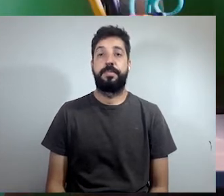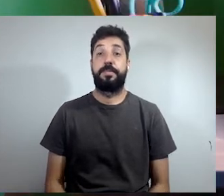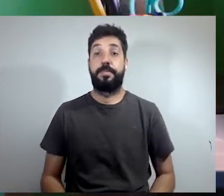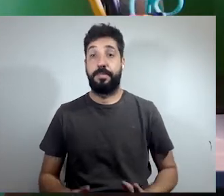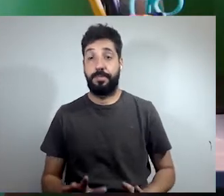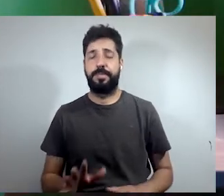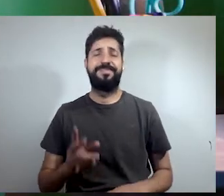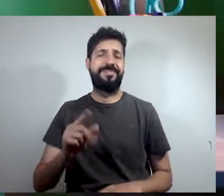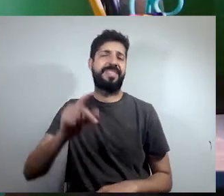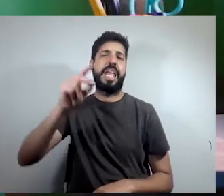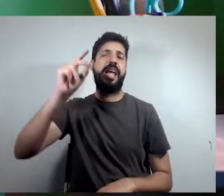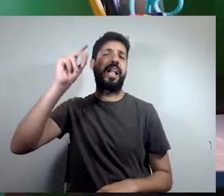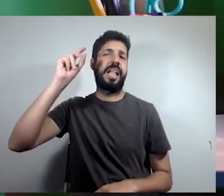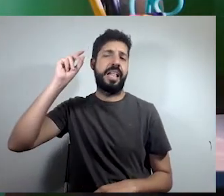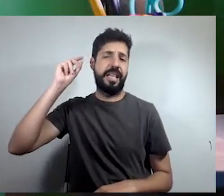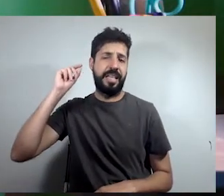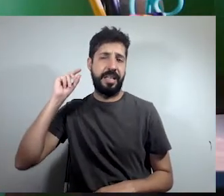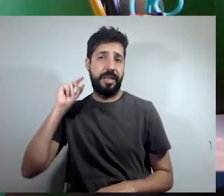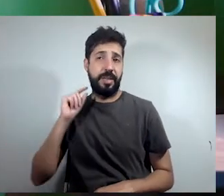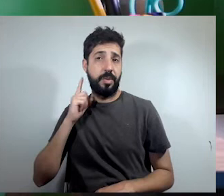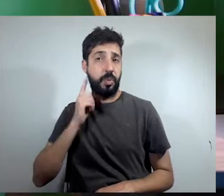Era uma vez